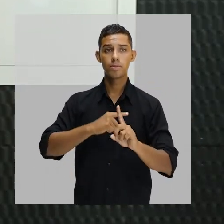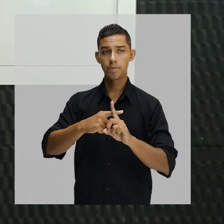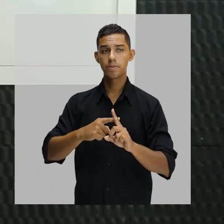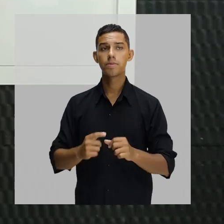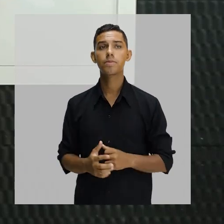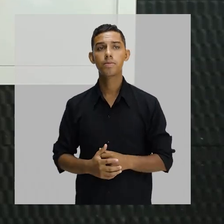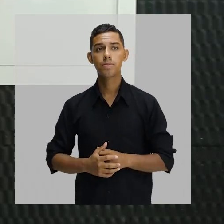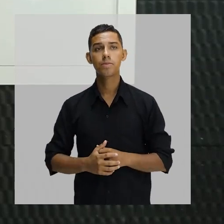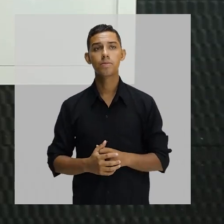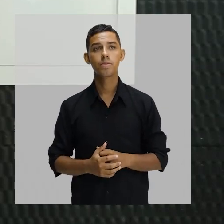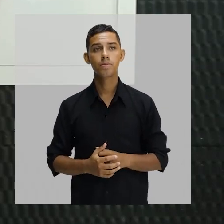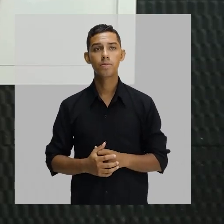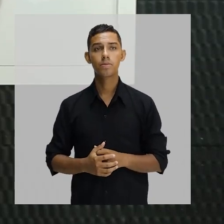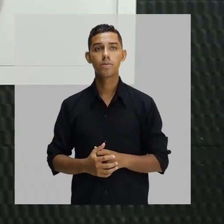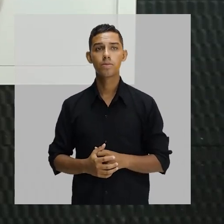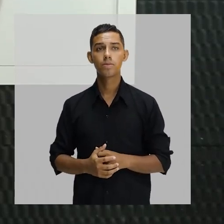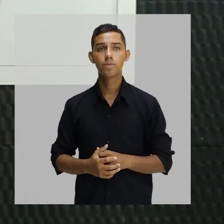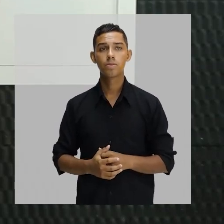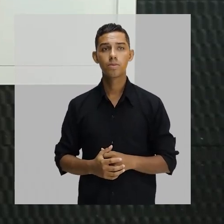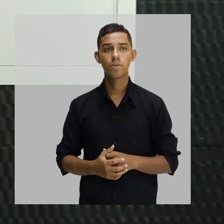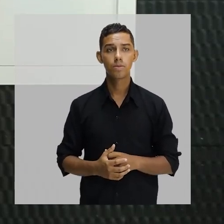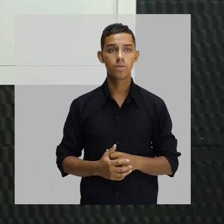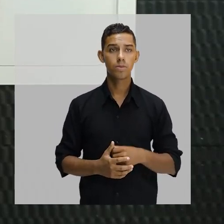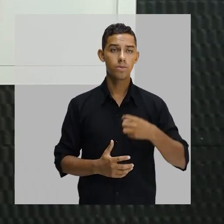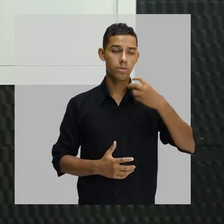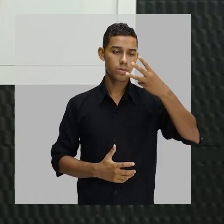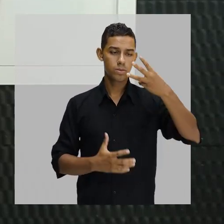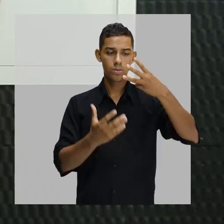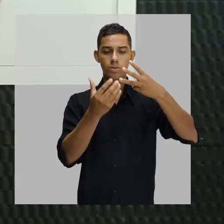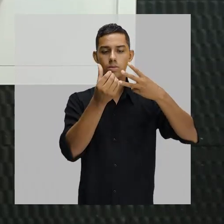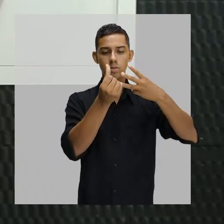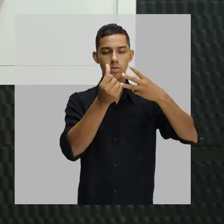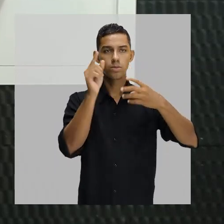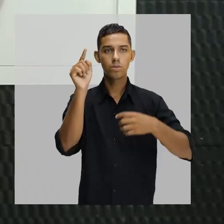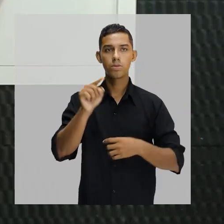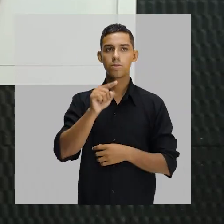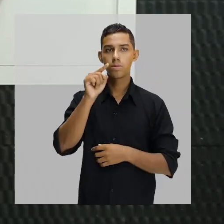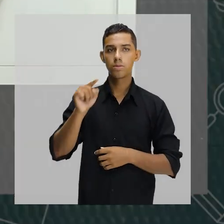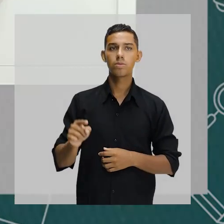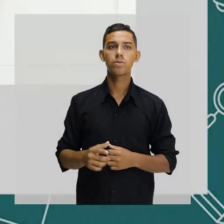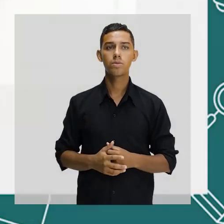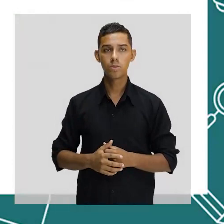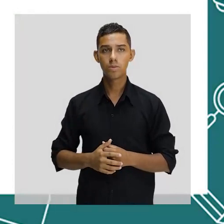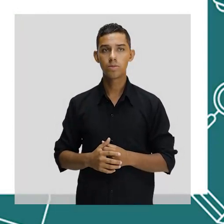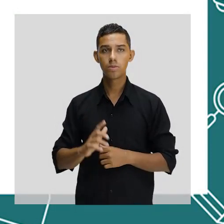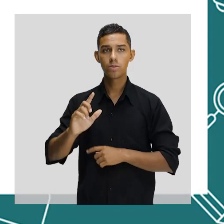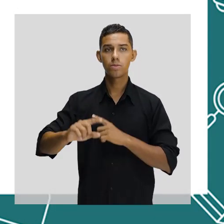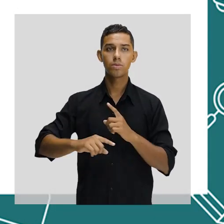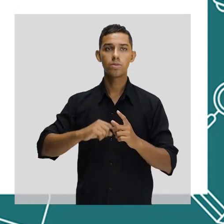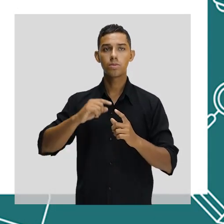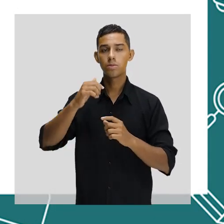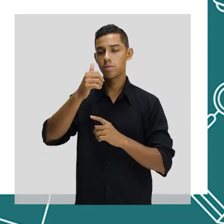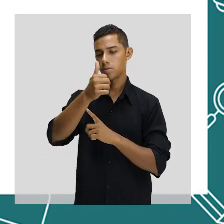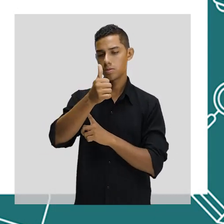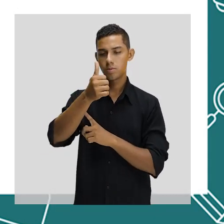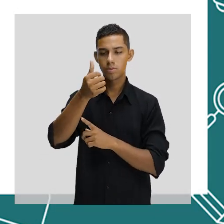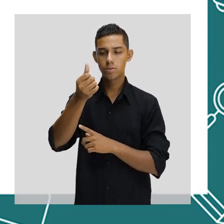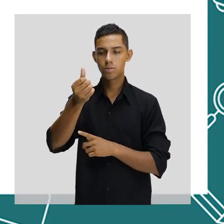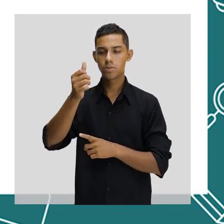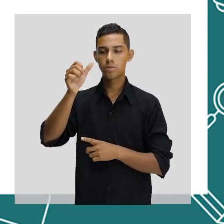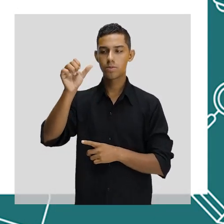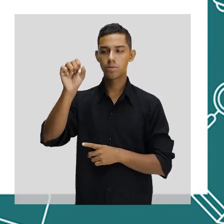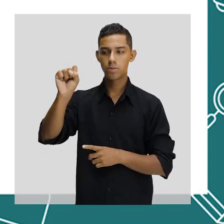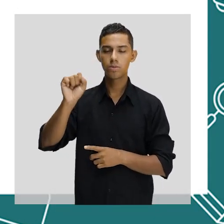dizer, vou somar com a velocidade, né? Que é 36, e o tempo, que é 168. Ou